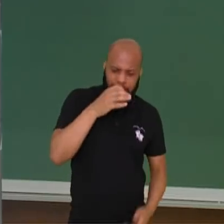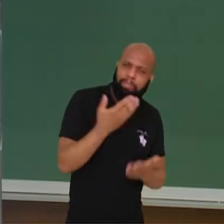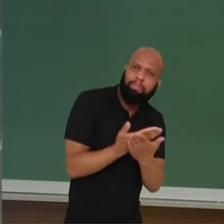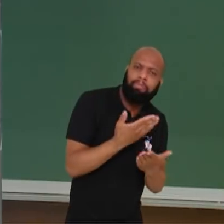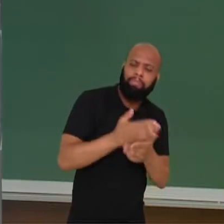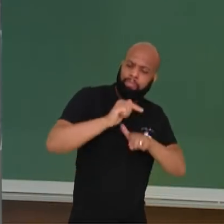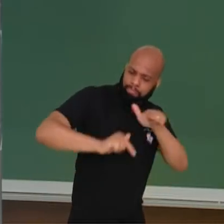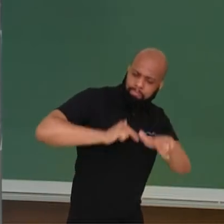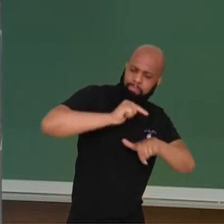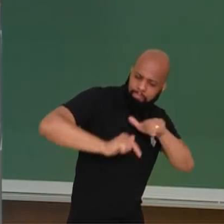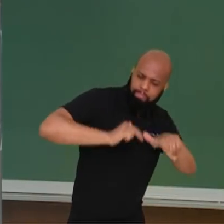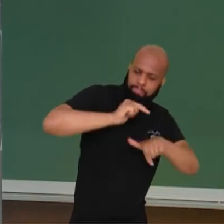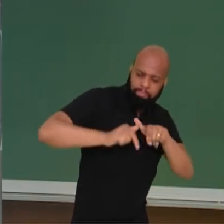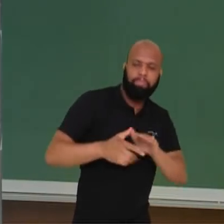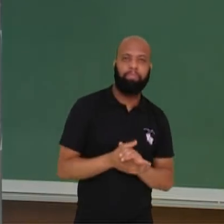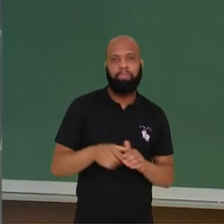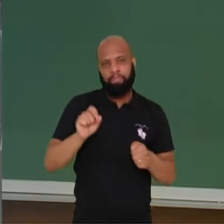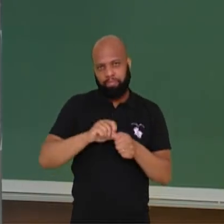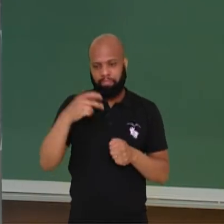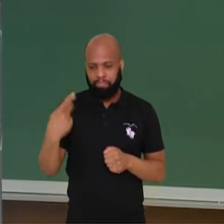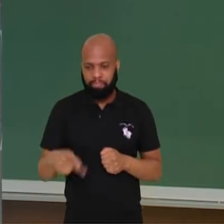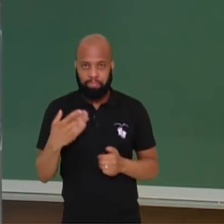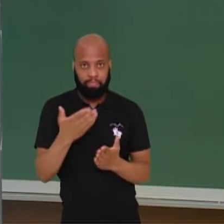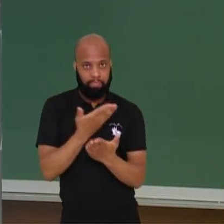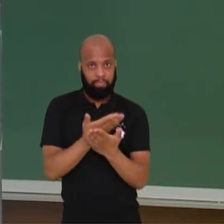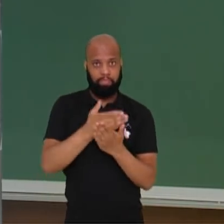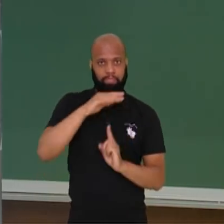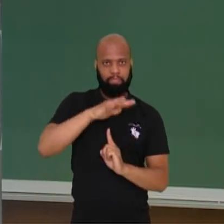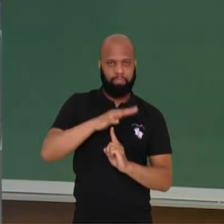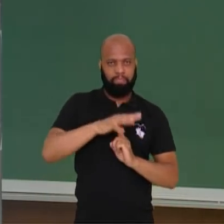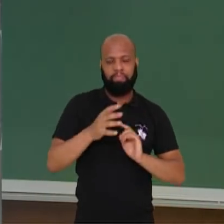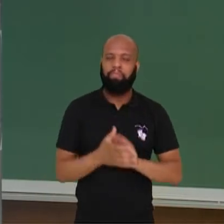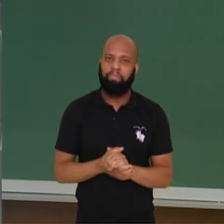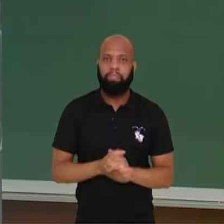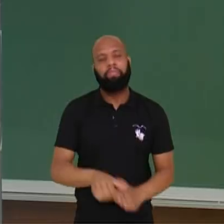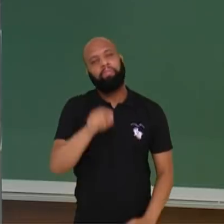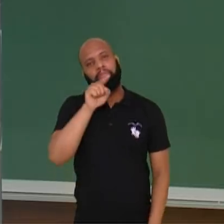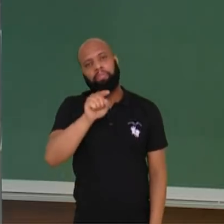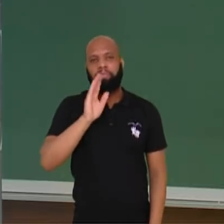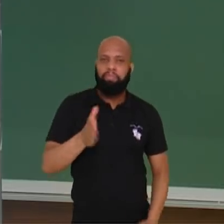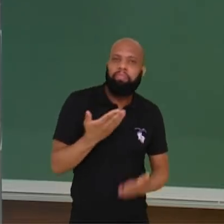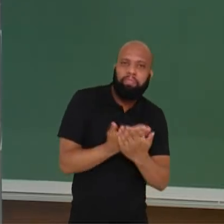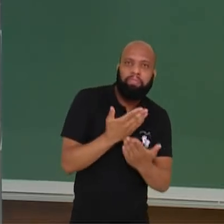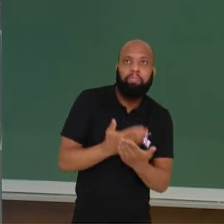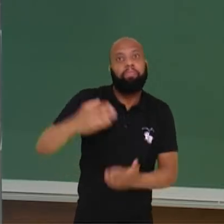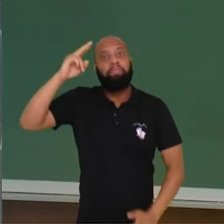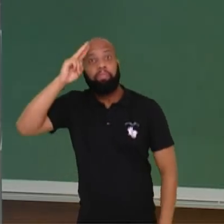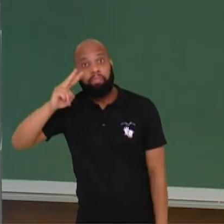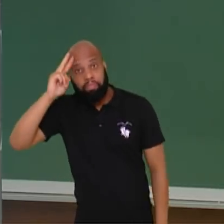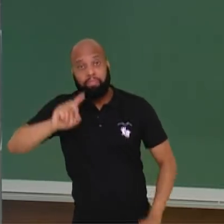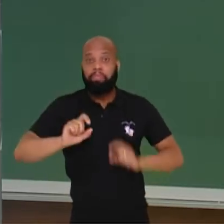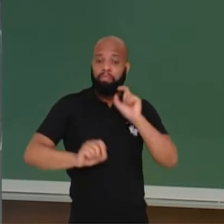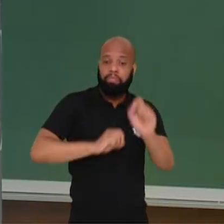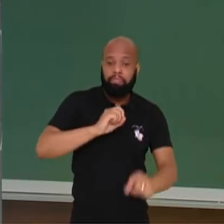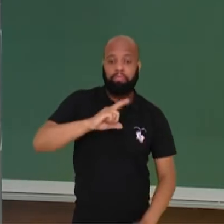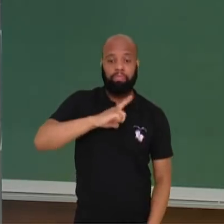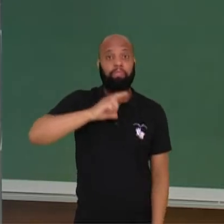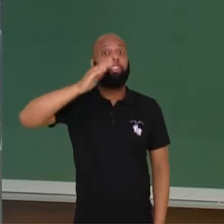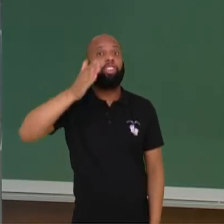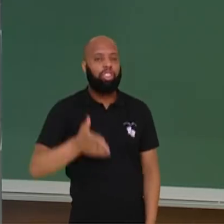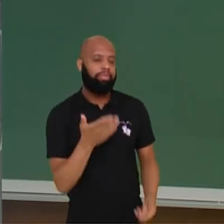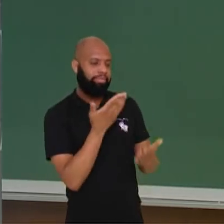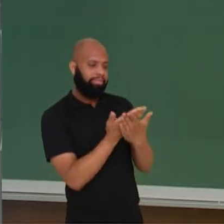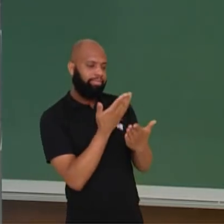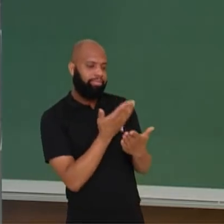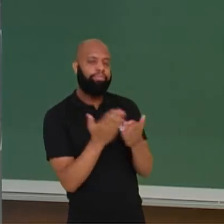trabalho e estudo. É o que nós fazemos aqui no Aula Paraná. Bom, foi o que vocês estudaram aí, lembrando aquilo que já havíamos